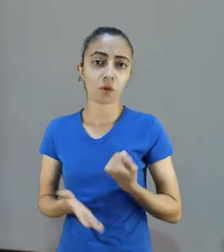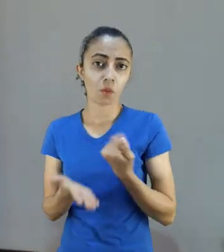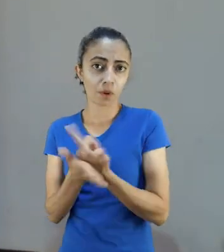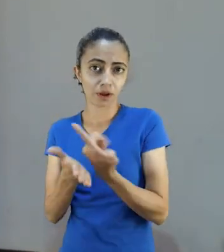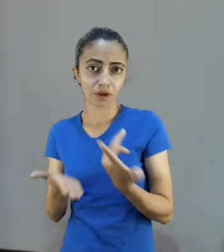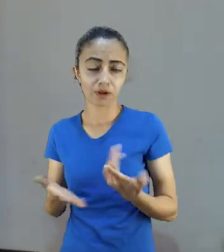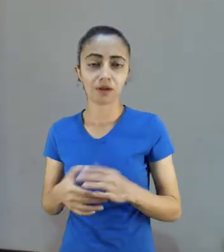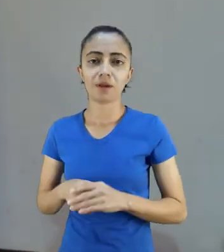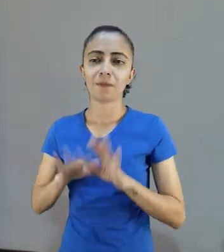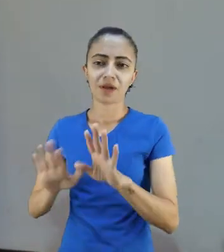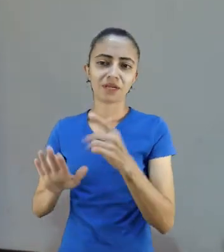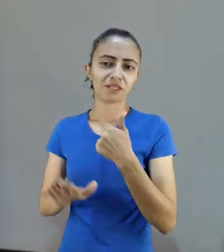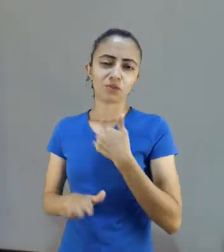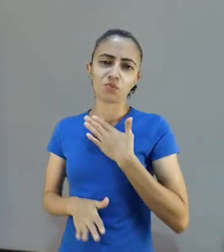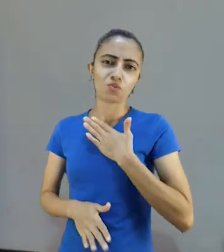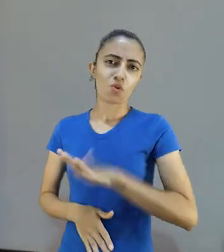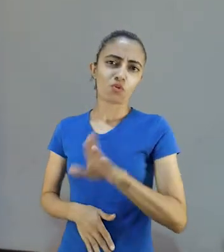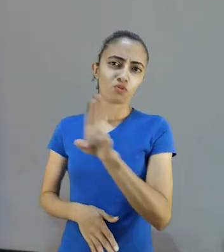usar, não.